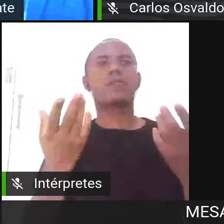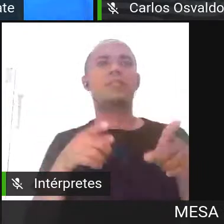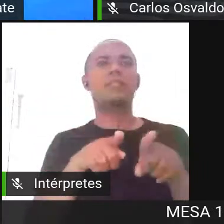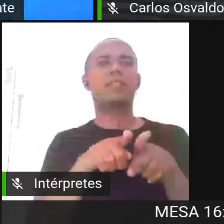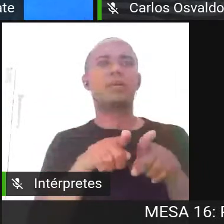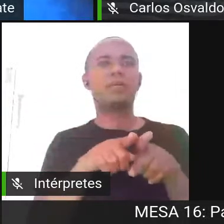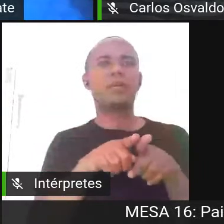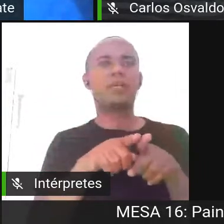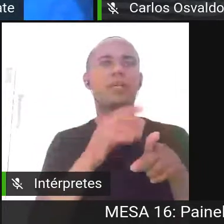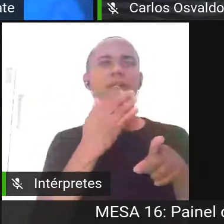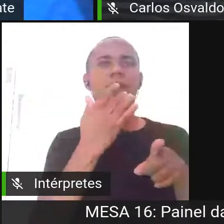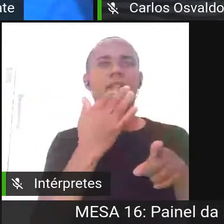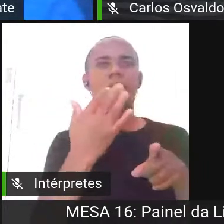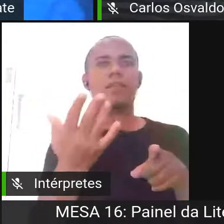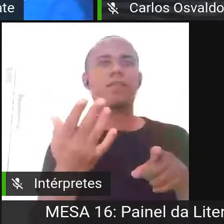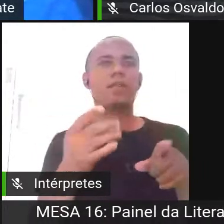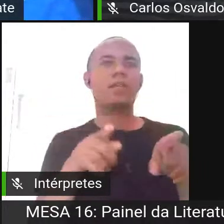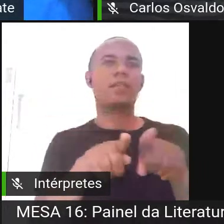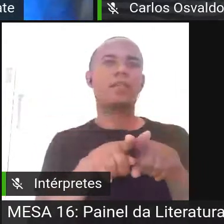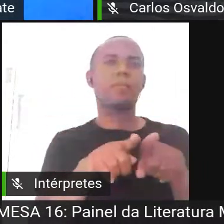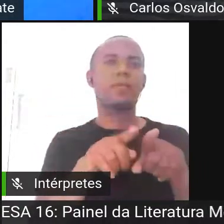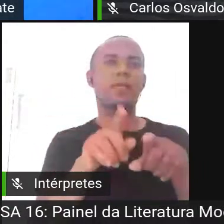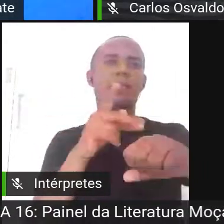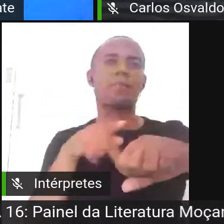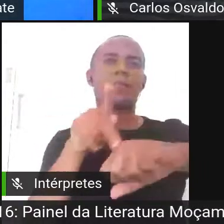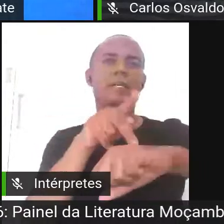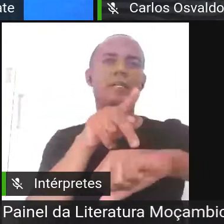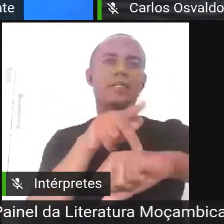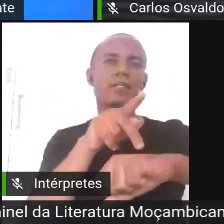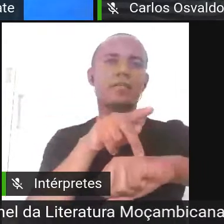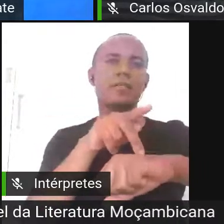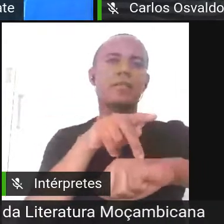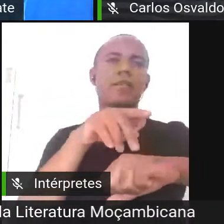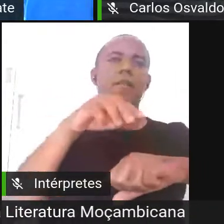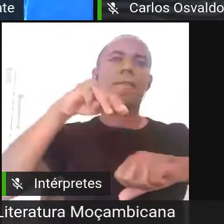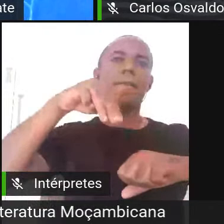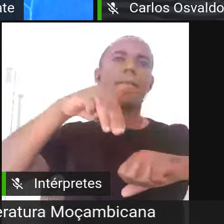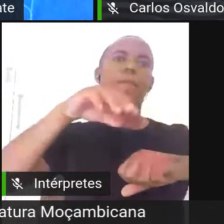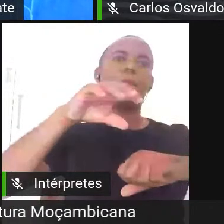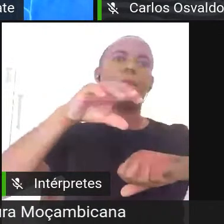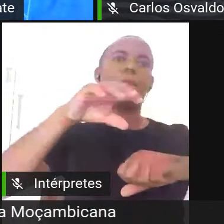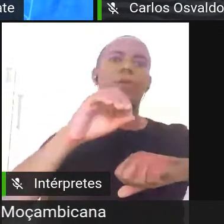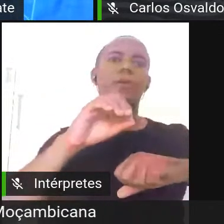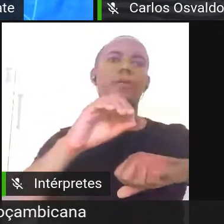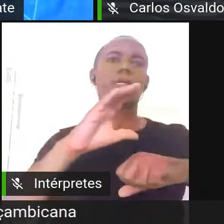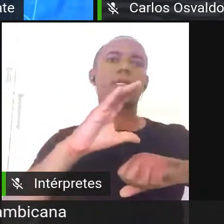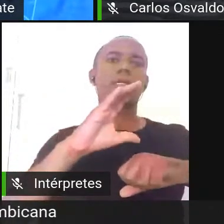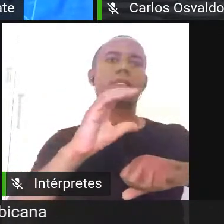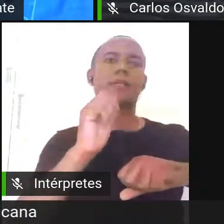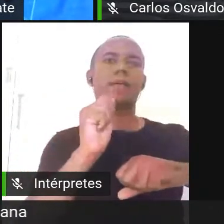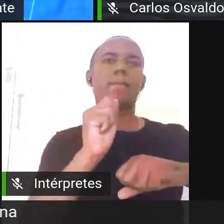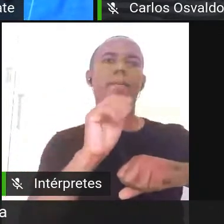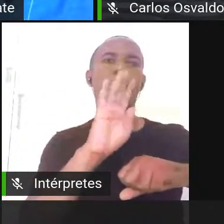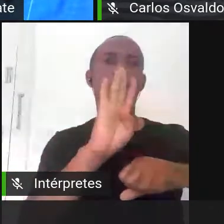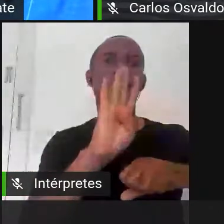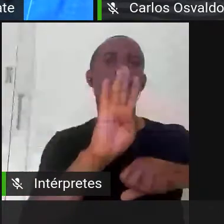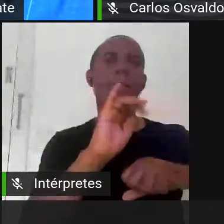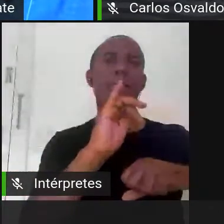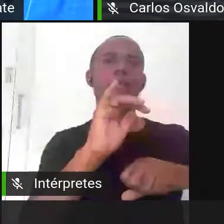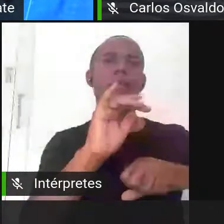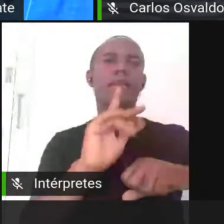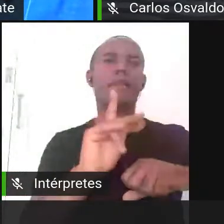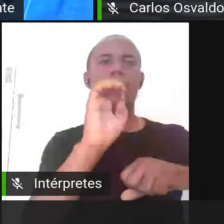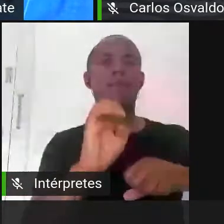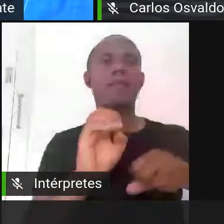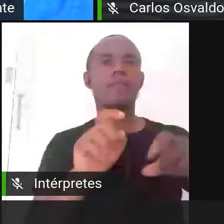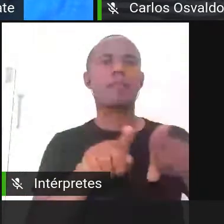léxico das línguas banto de Moçambique. Ora, isto, na minha ótica, reflete, e não sou minha, na verdade estou a traduzir um pouco aquilo que são